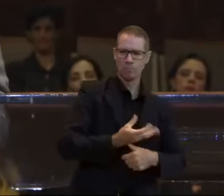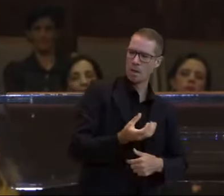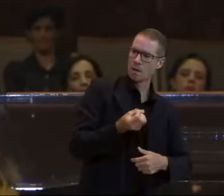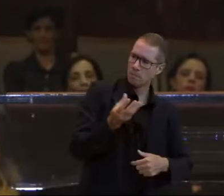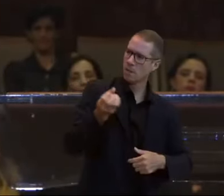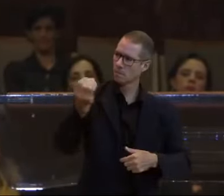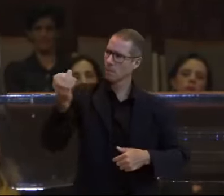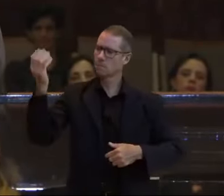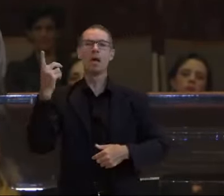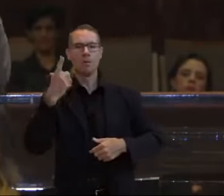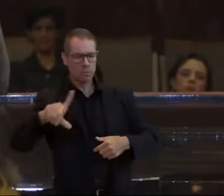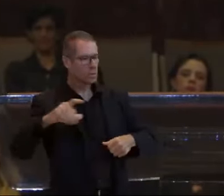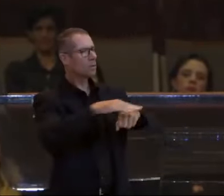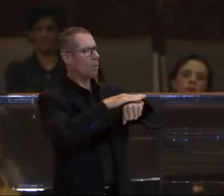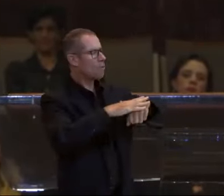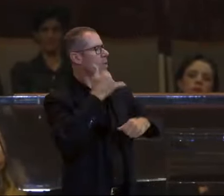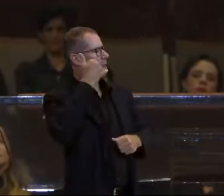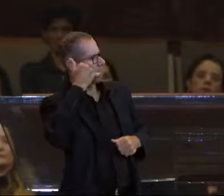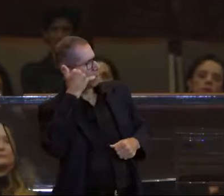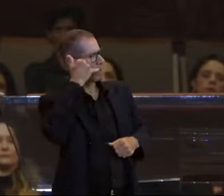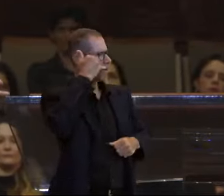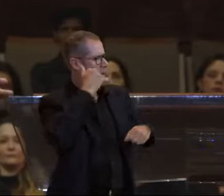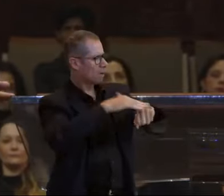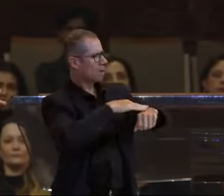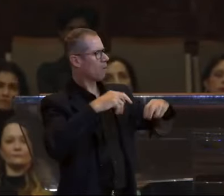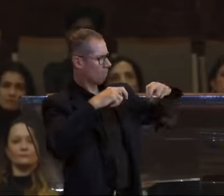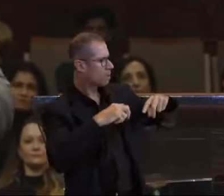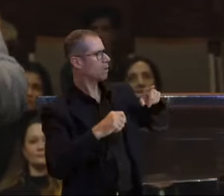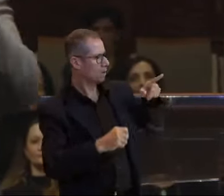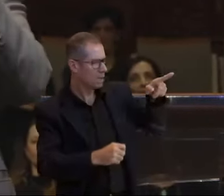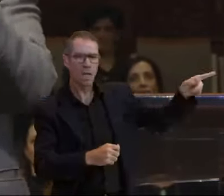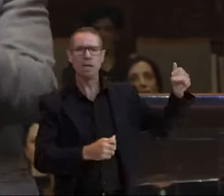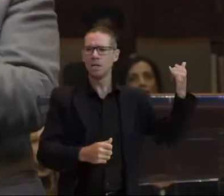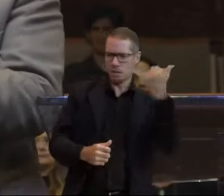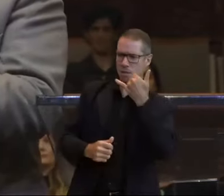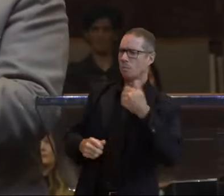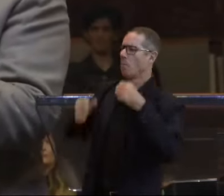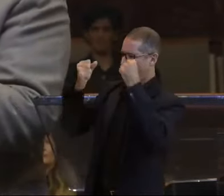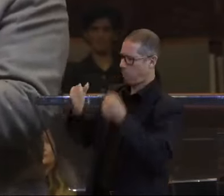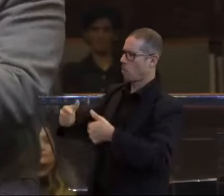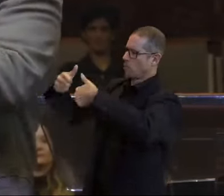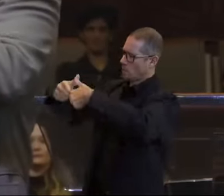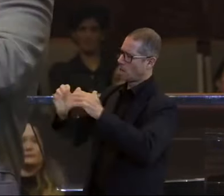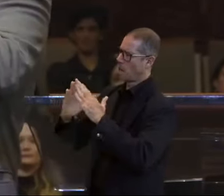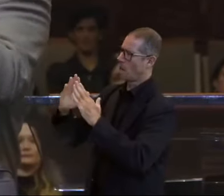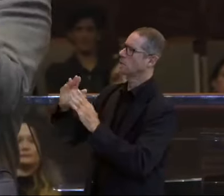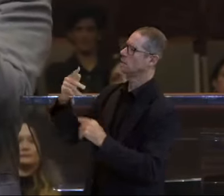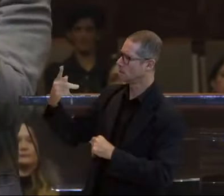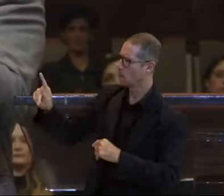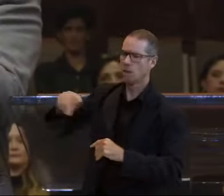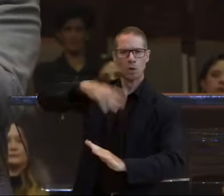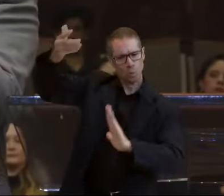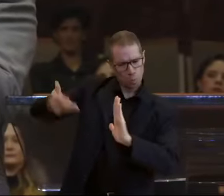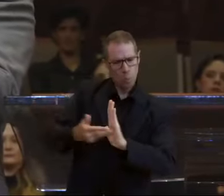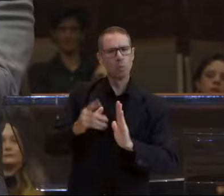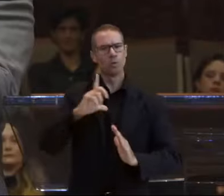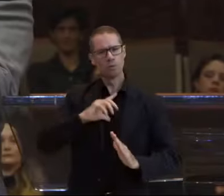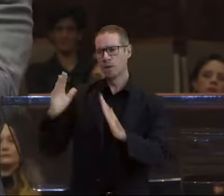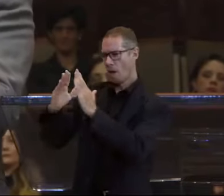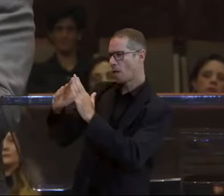viagem, eu consegui falar com ele por telefone. E ele disse que vocês podem ficar na casa dele, e tudo que tiver na casa